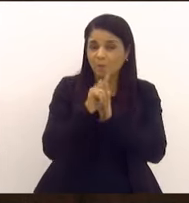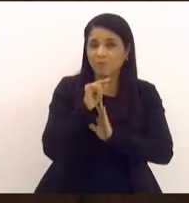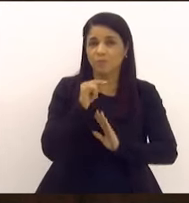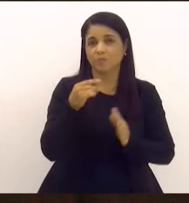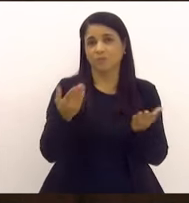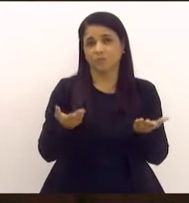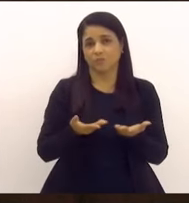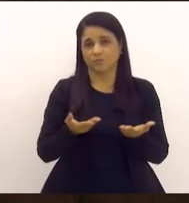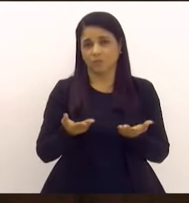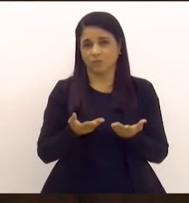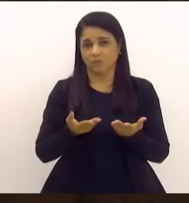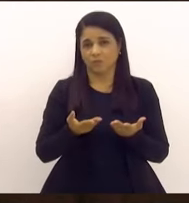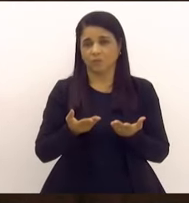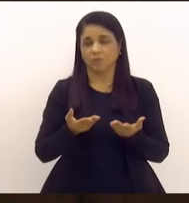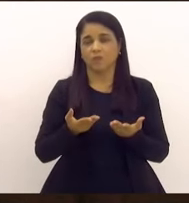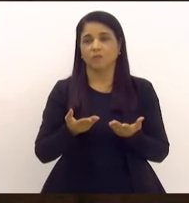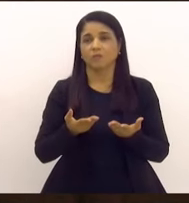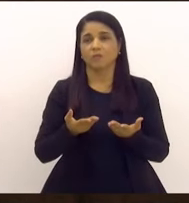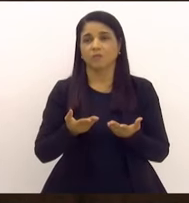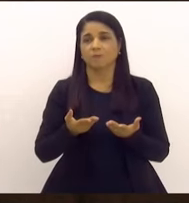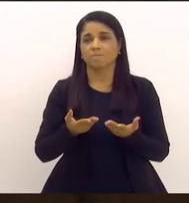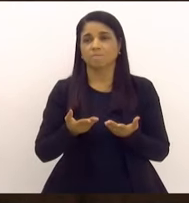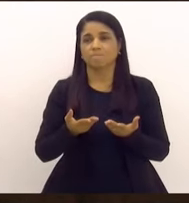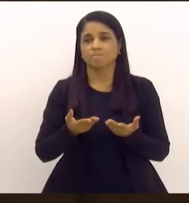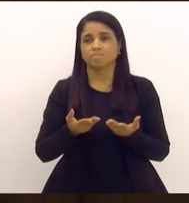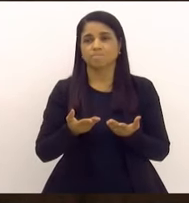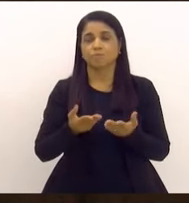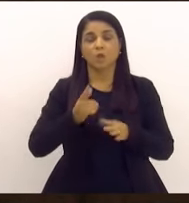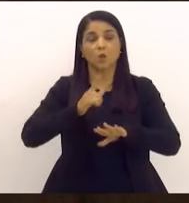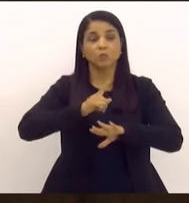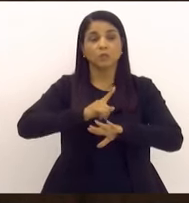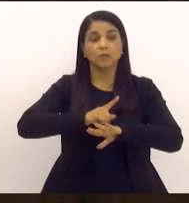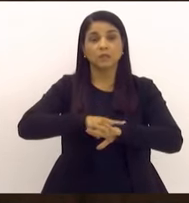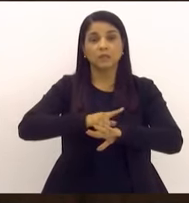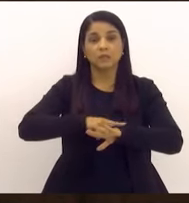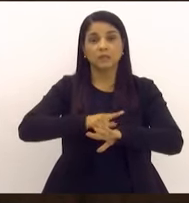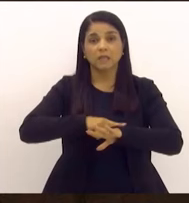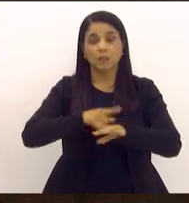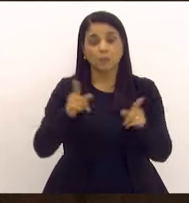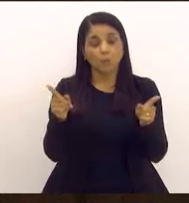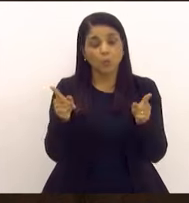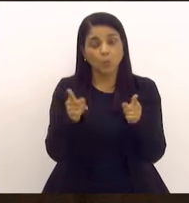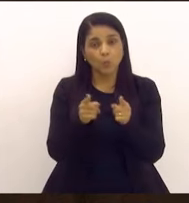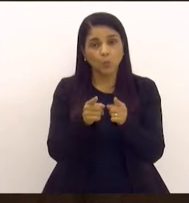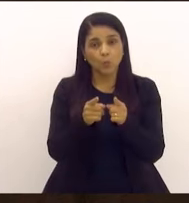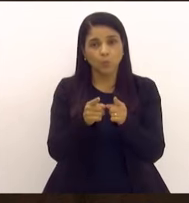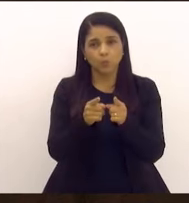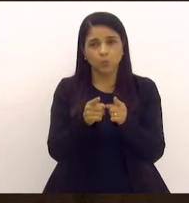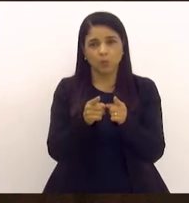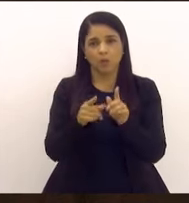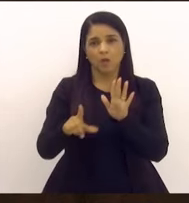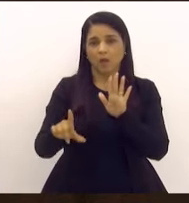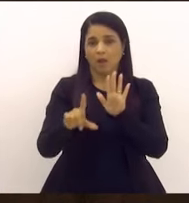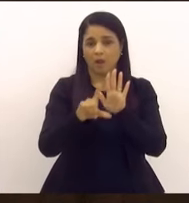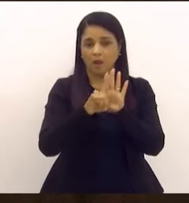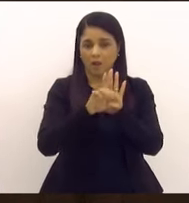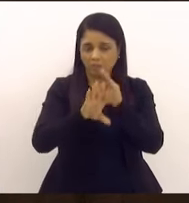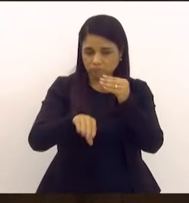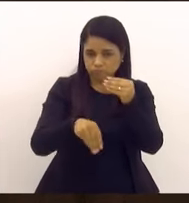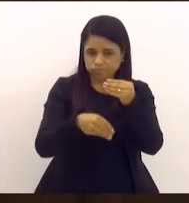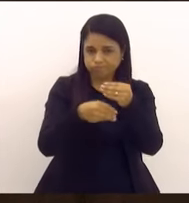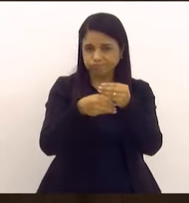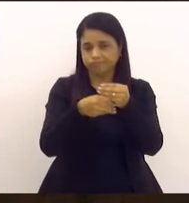acho que é muito salutar, é o tempo que a gente teve, que foi um tempo muito, muito curto. Até essa lei complementar que está